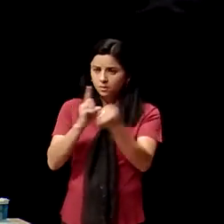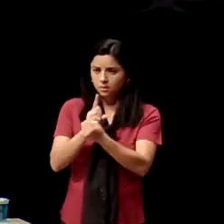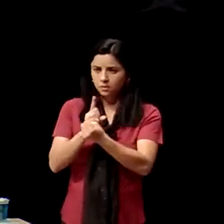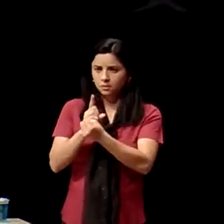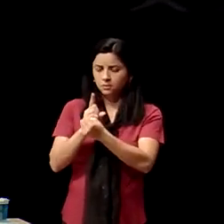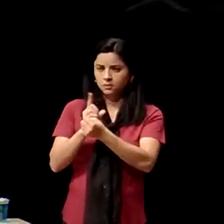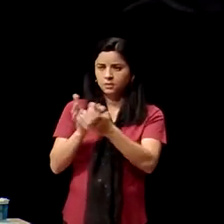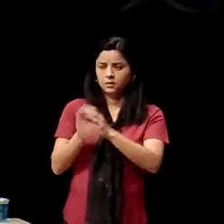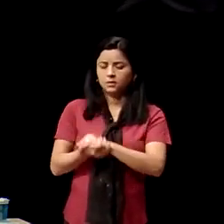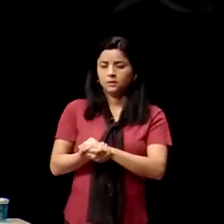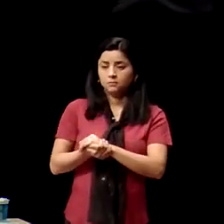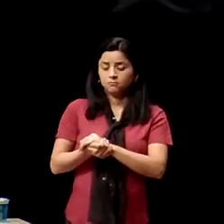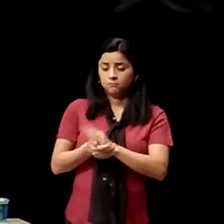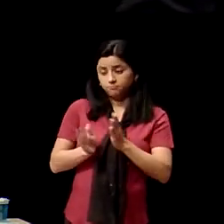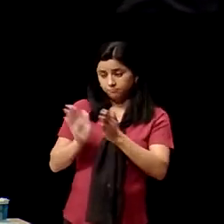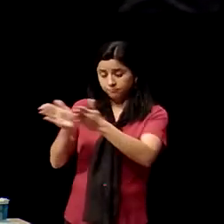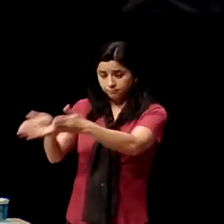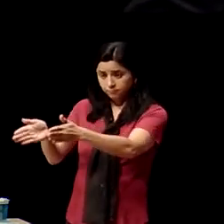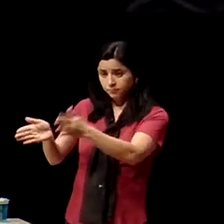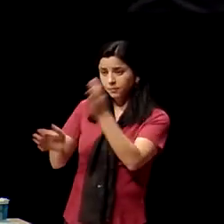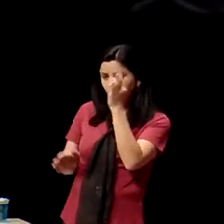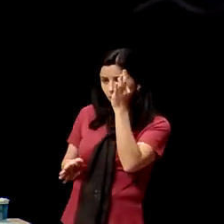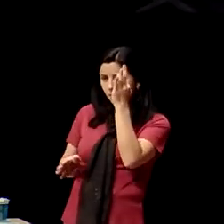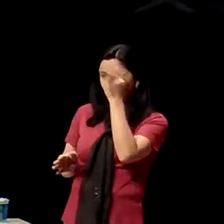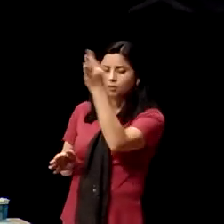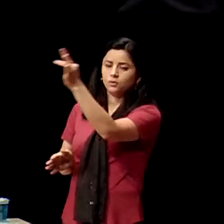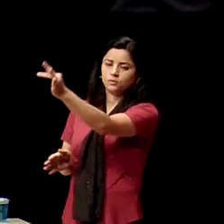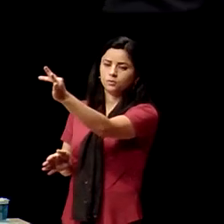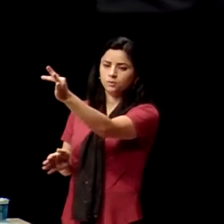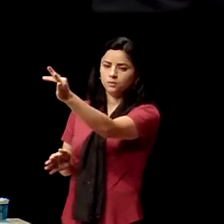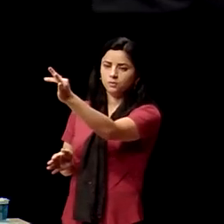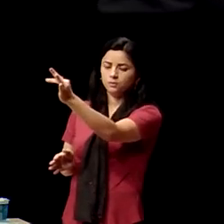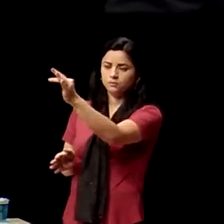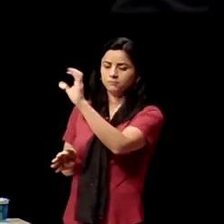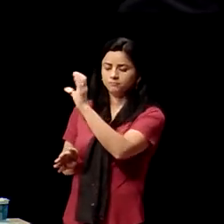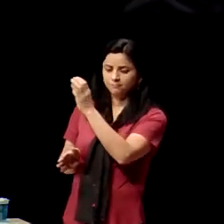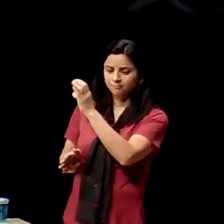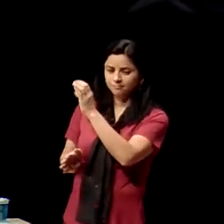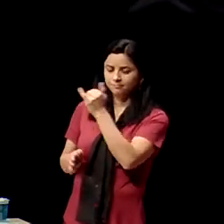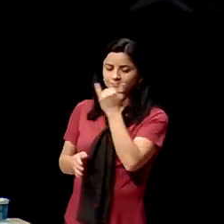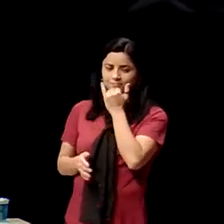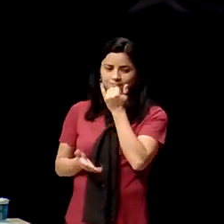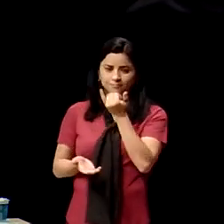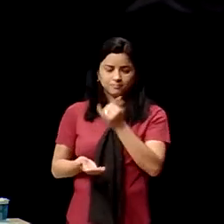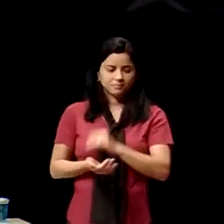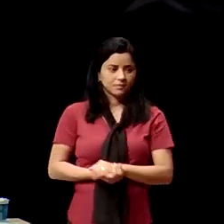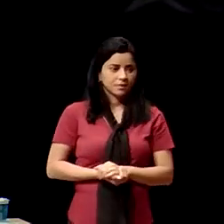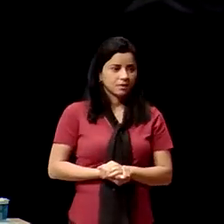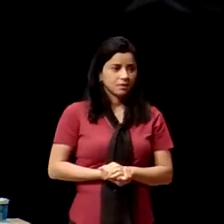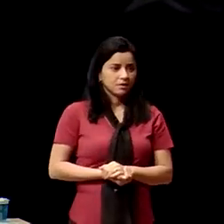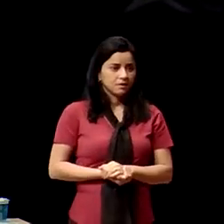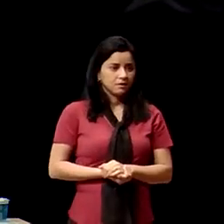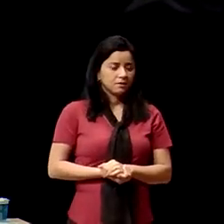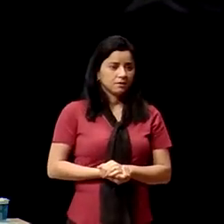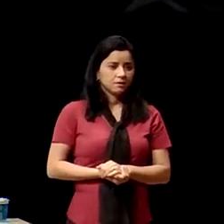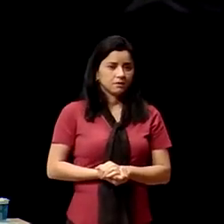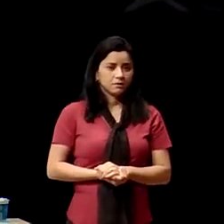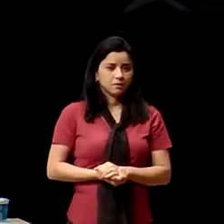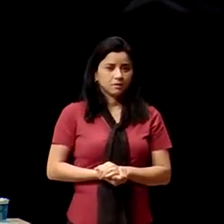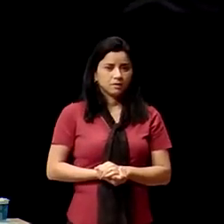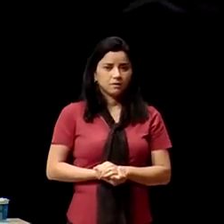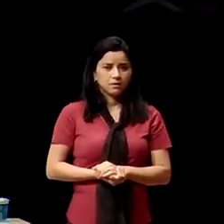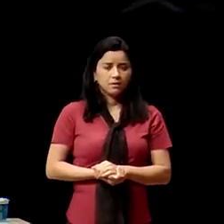sendo uma teoria filosófica científica, perdão. In general, science is